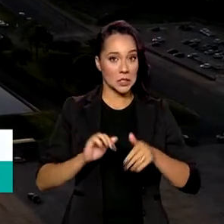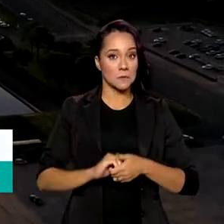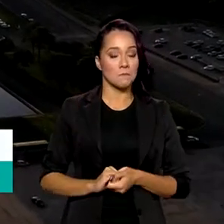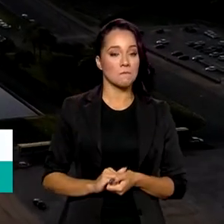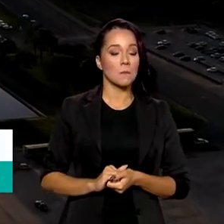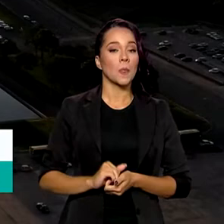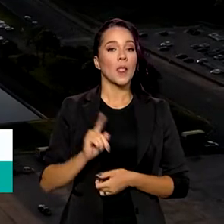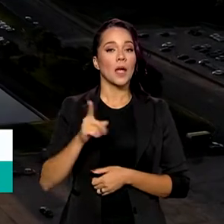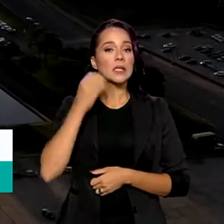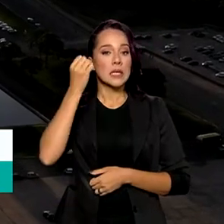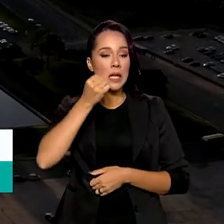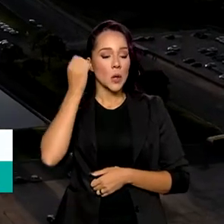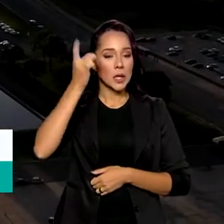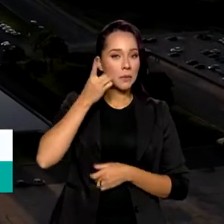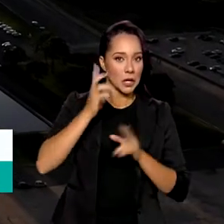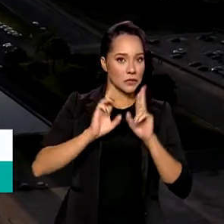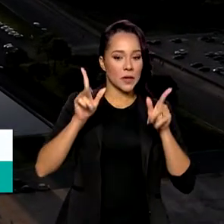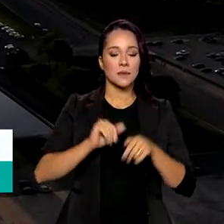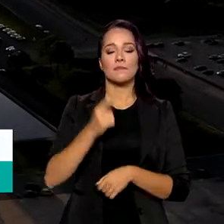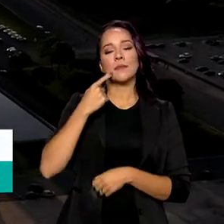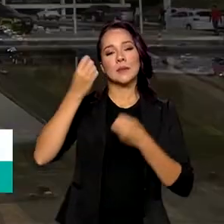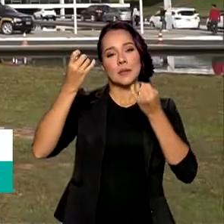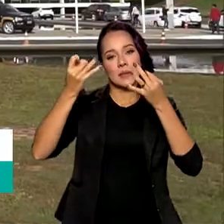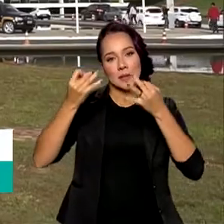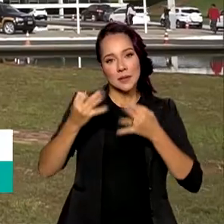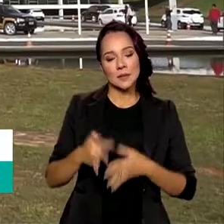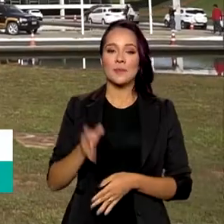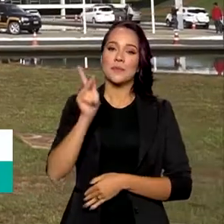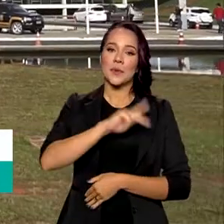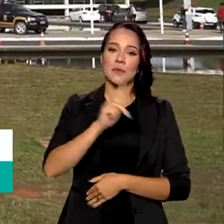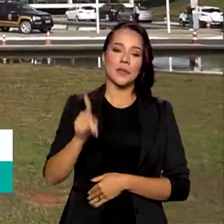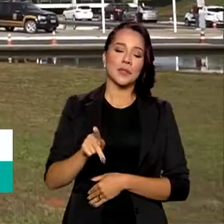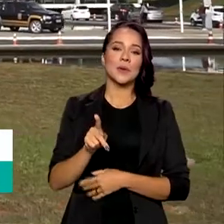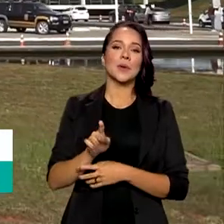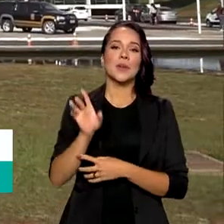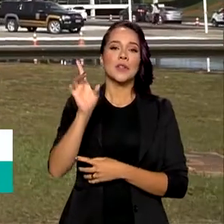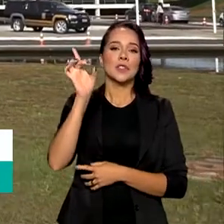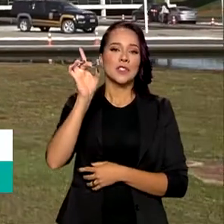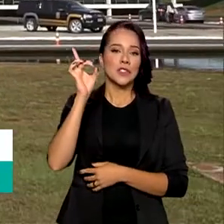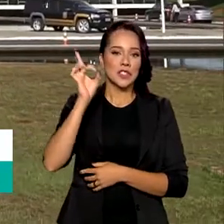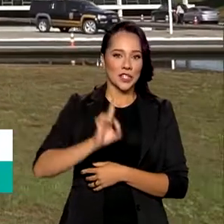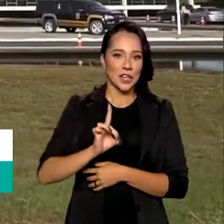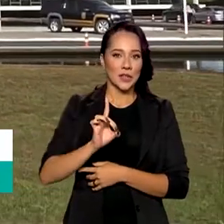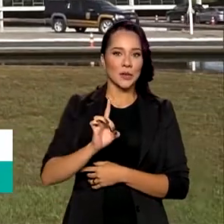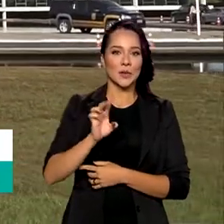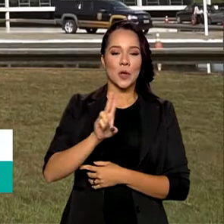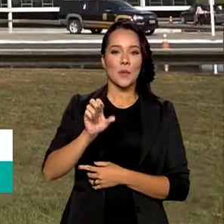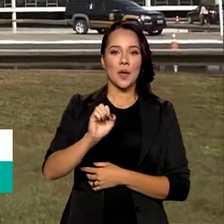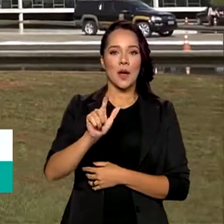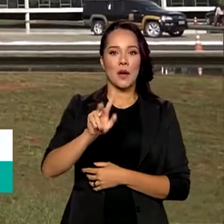é o que destaca o especialista em Direito Eleitoral e professor da FGV direito Rio Álvaro Palma de Jorge